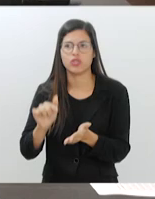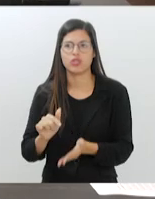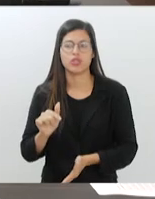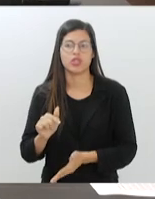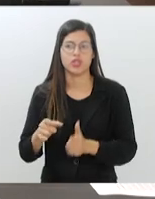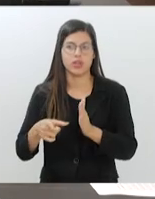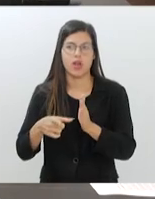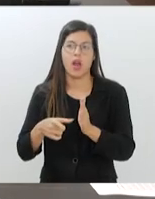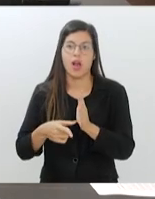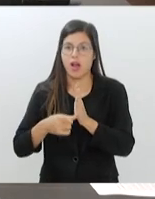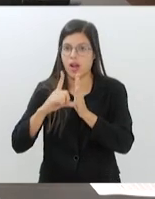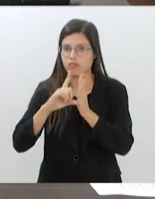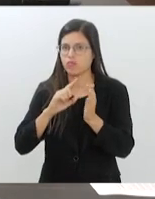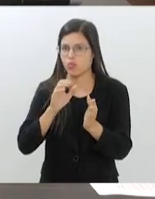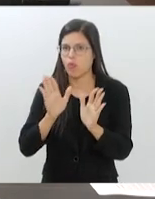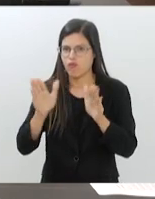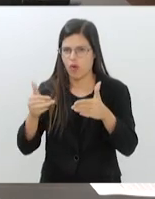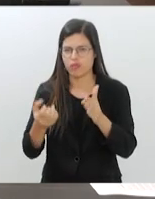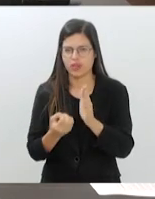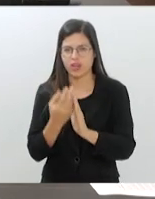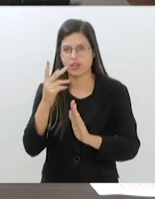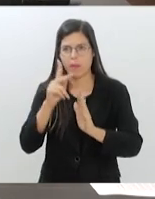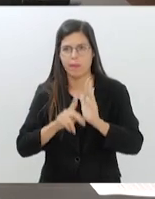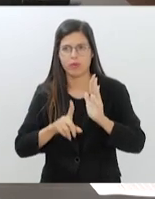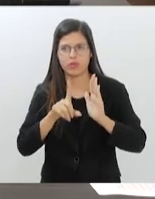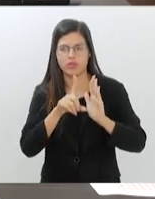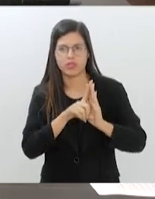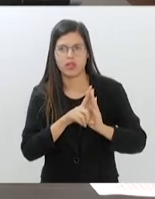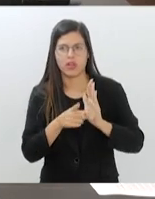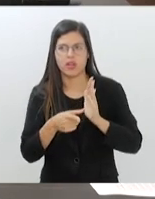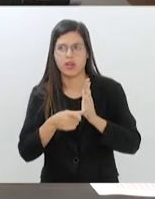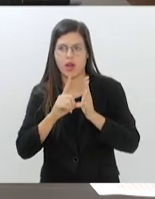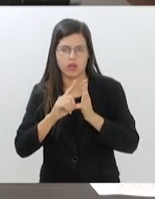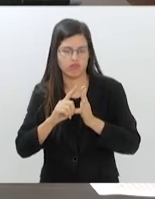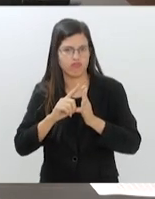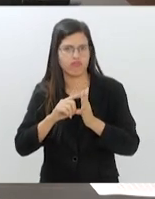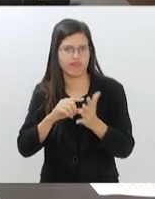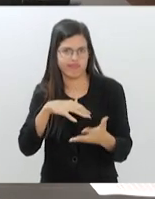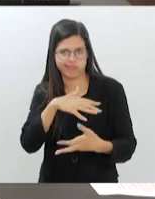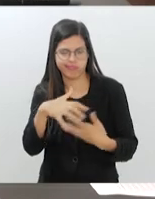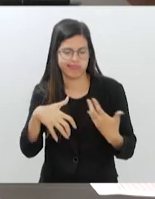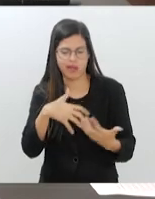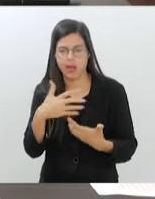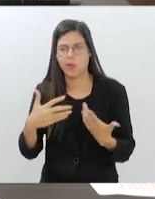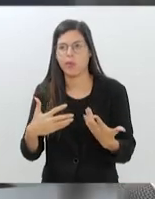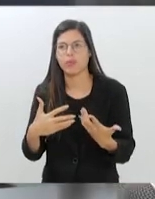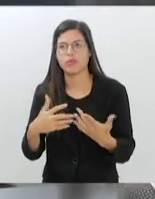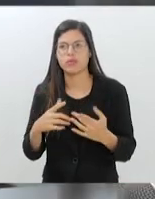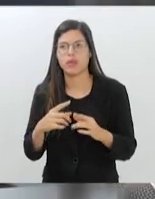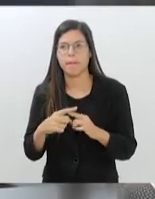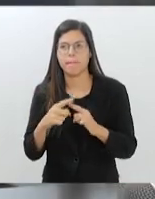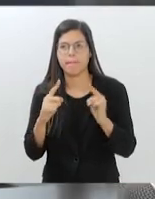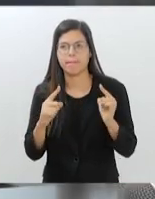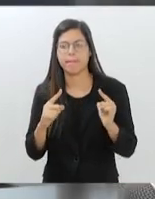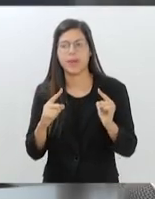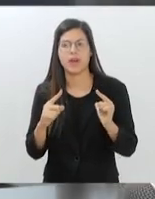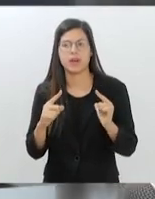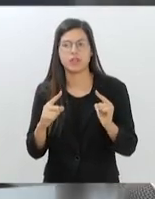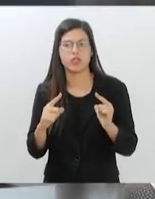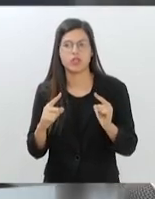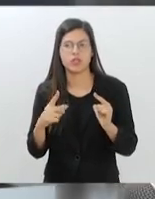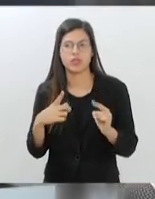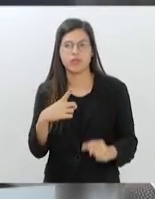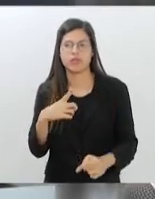desse desse bum de discussão Nacional desse alvoroço mas na realidade evidenciando ali um contrassenso de num numa numa